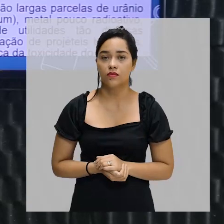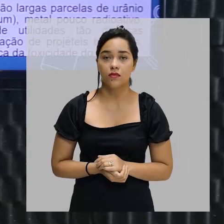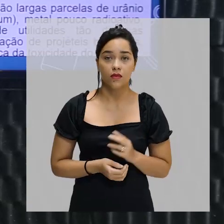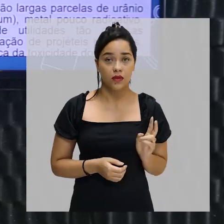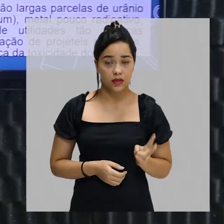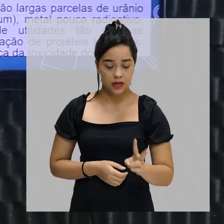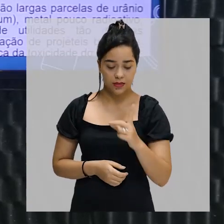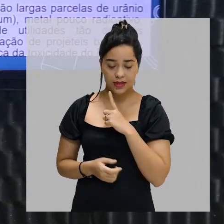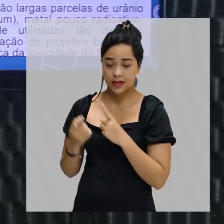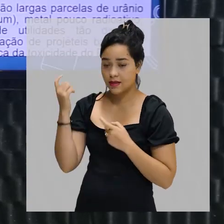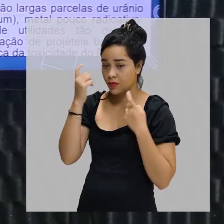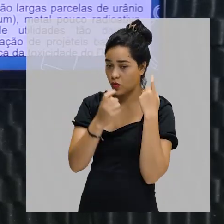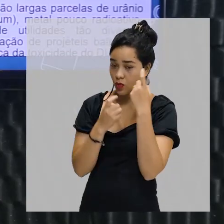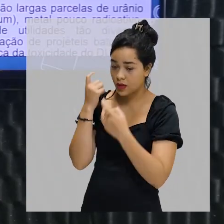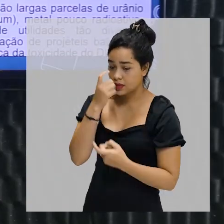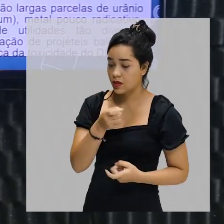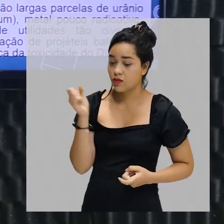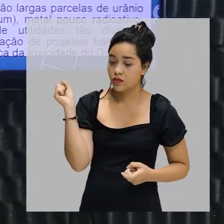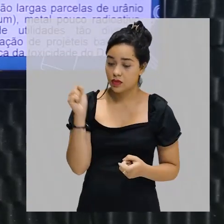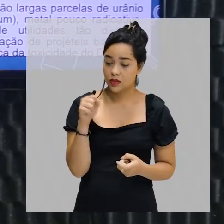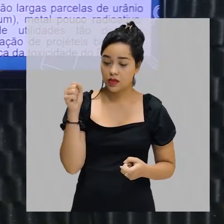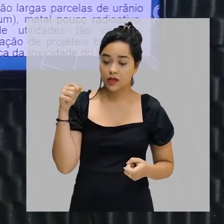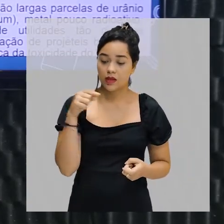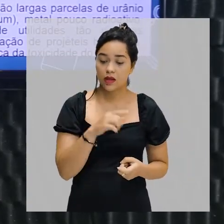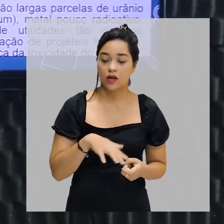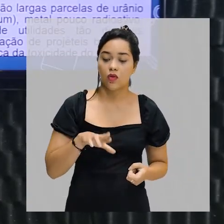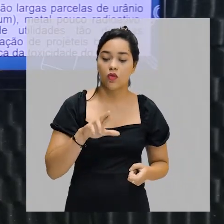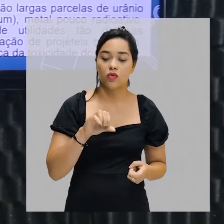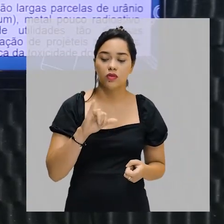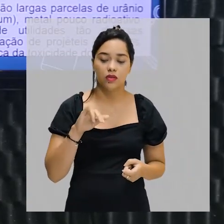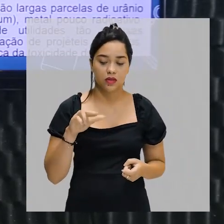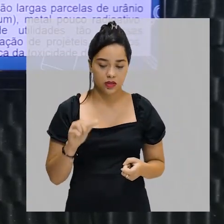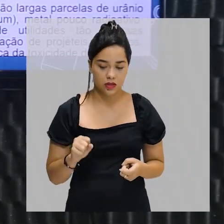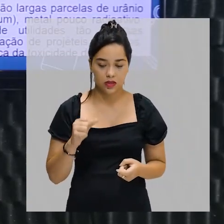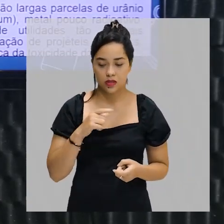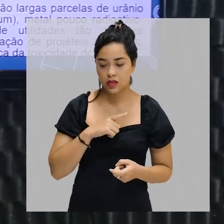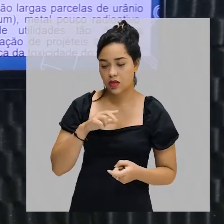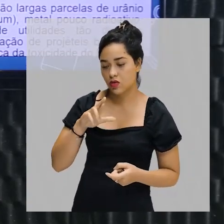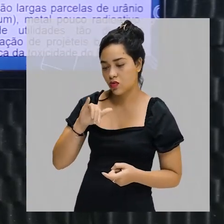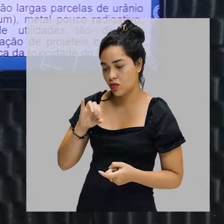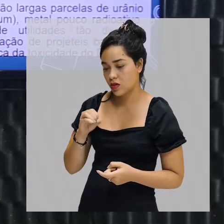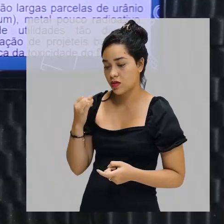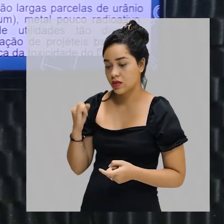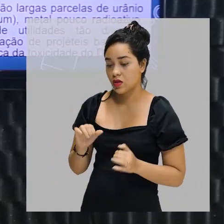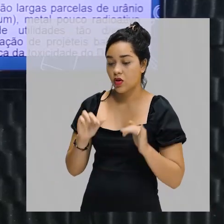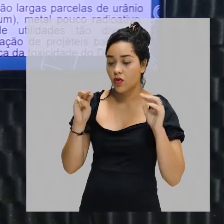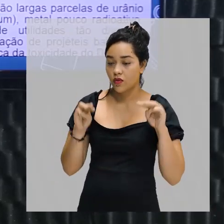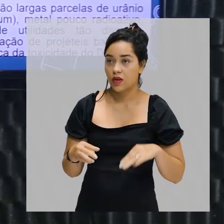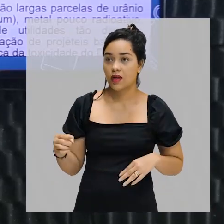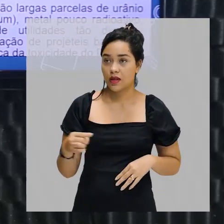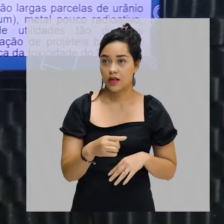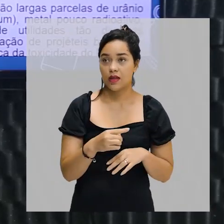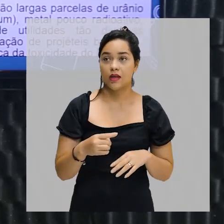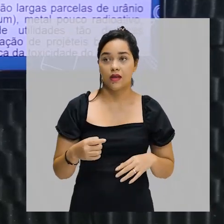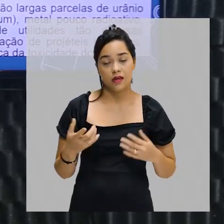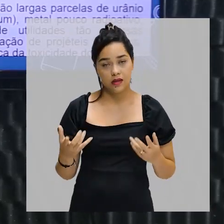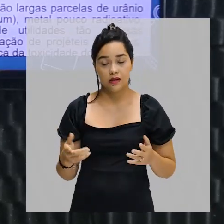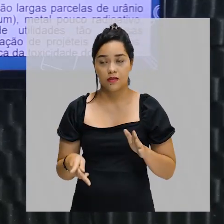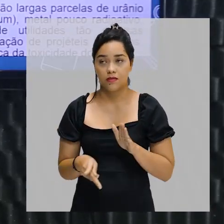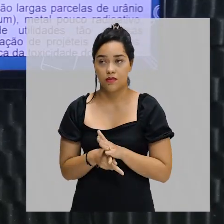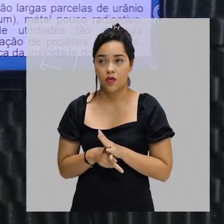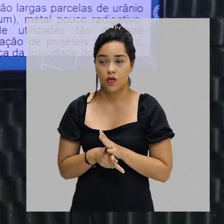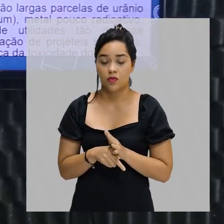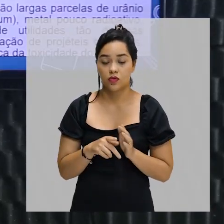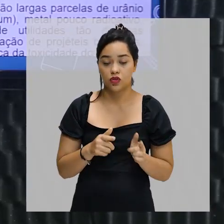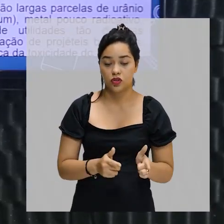sempre tem essa preocupação se naquelas usinas de enriquecimento de urânio, se o fim daquele enriquecimento era para a produção